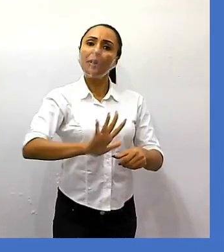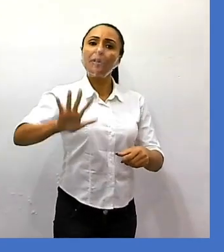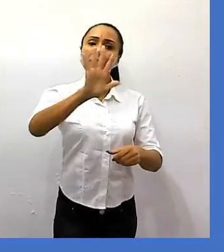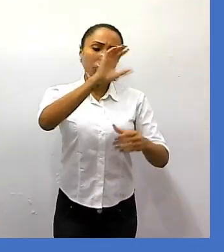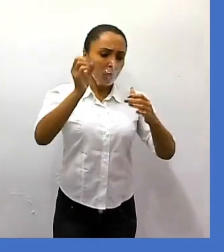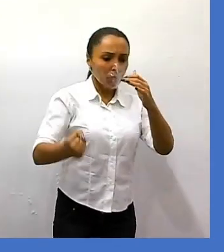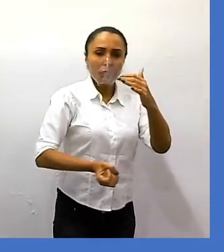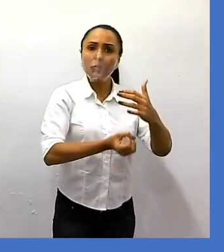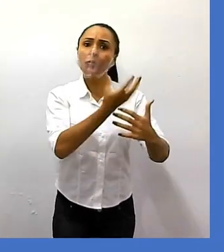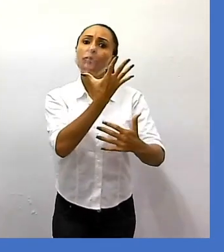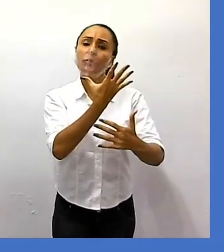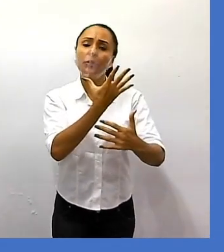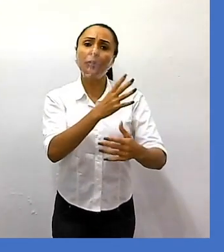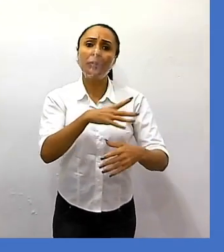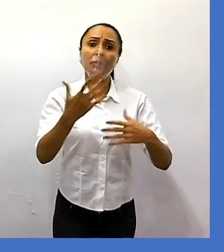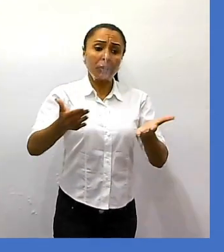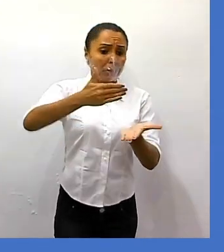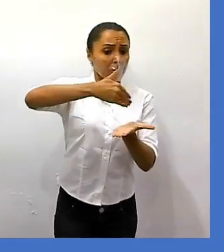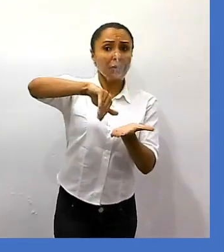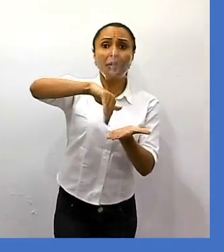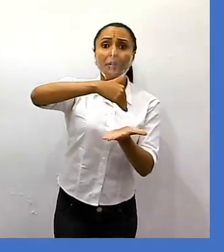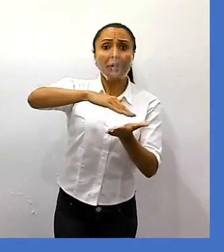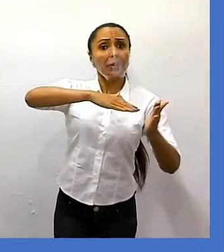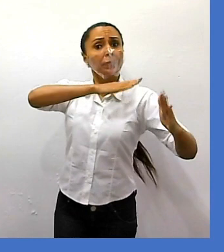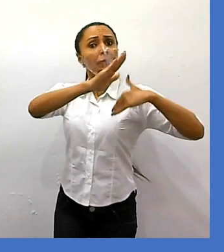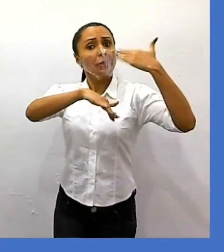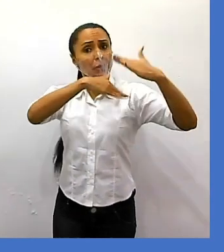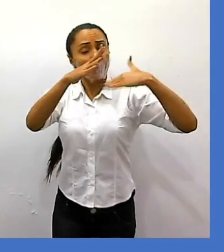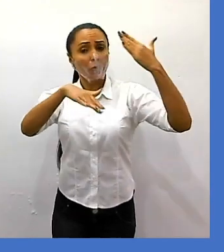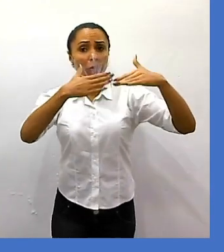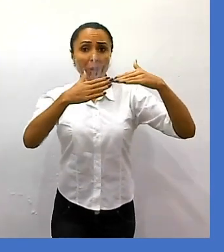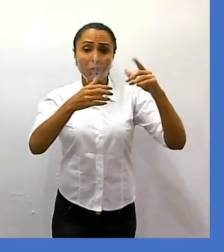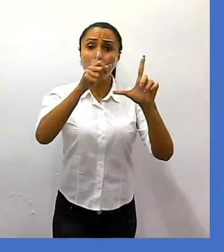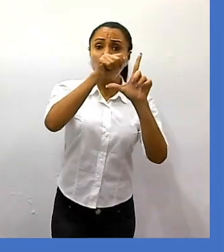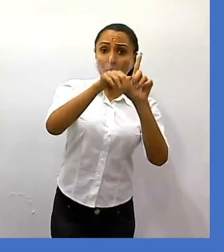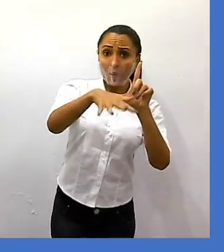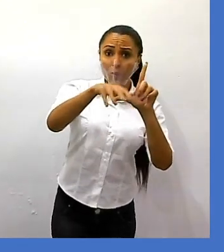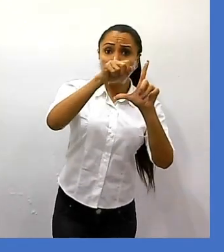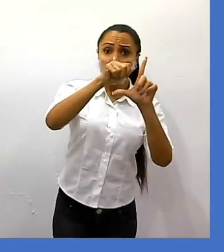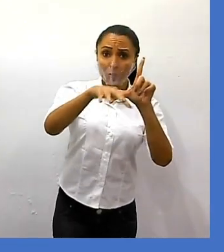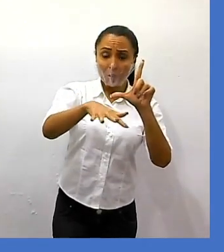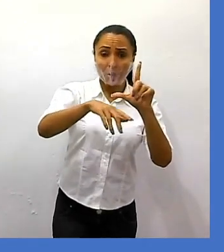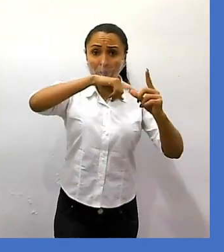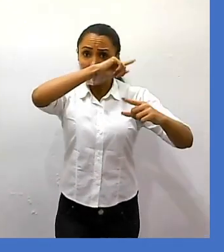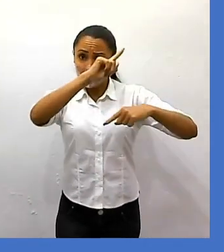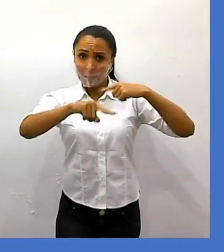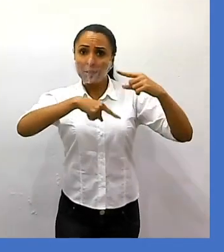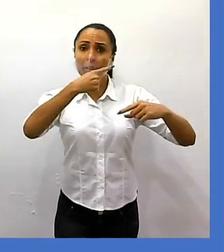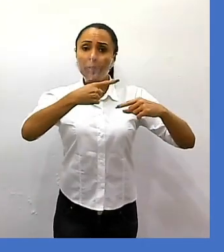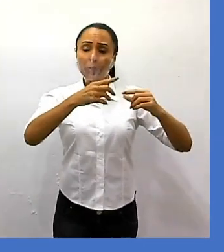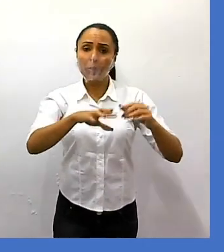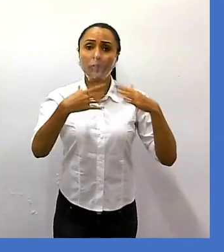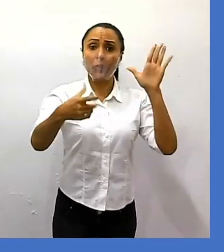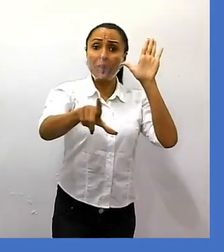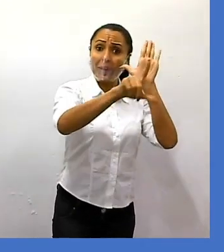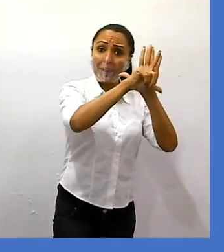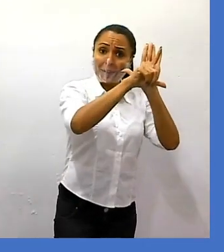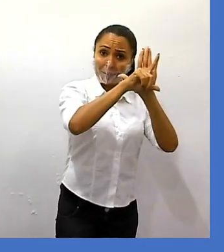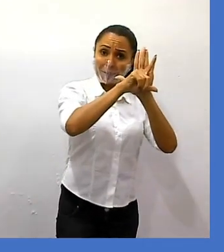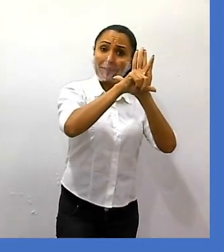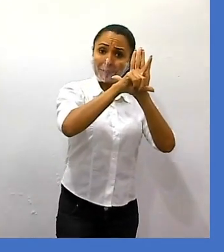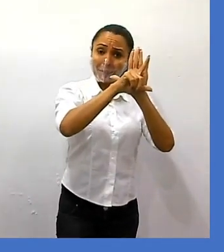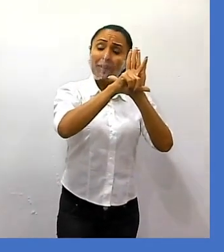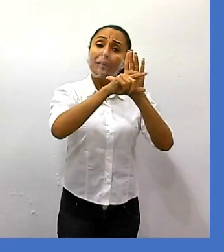criada, né, a Secretaria para o Desenvolvimento do Audiovisual, que depois acabou se tornando a Lei do